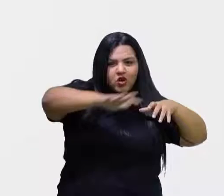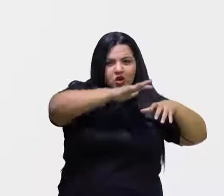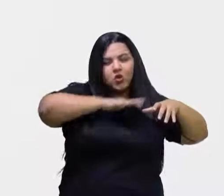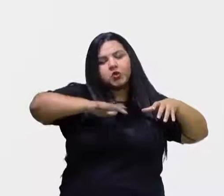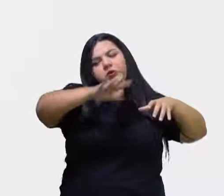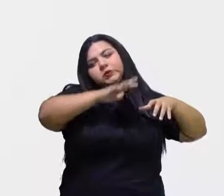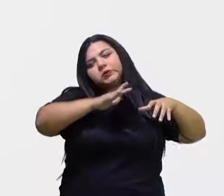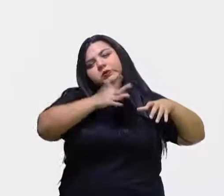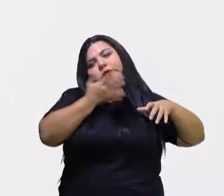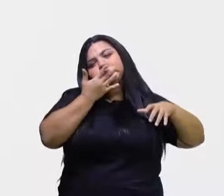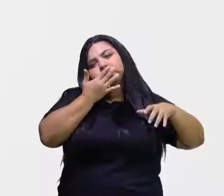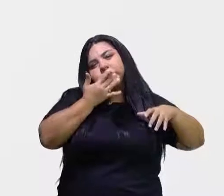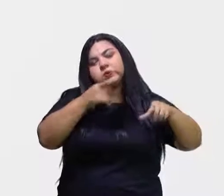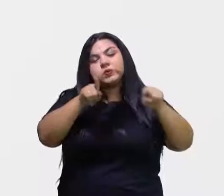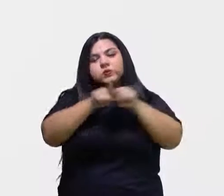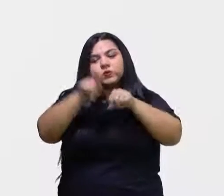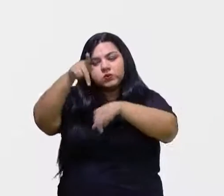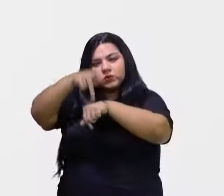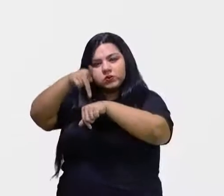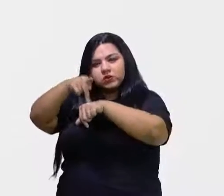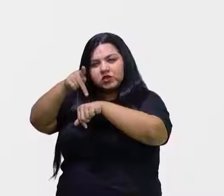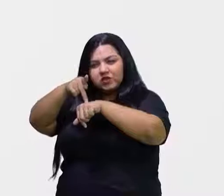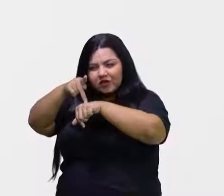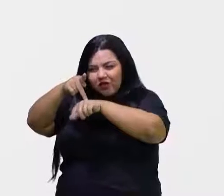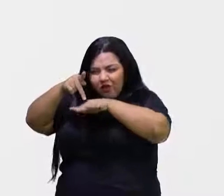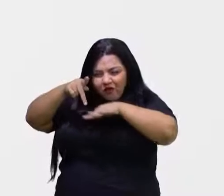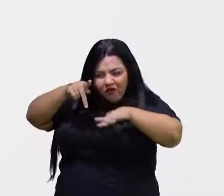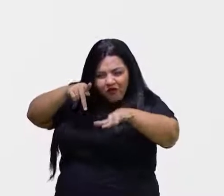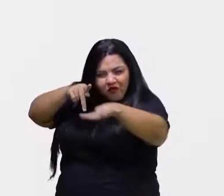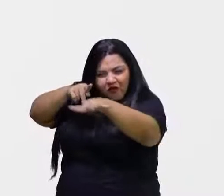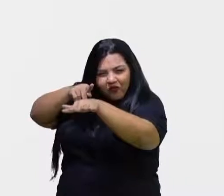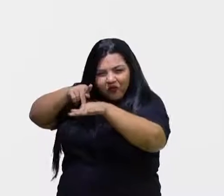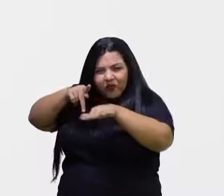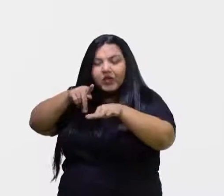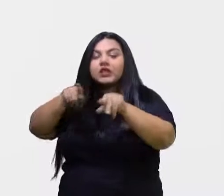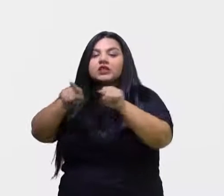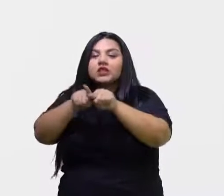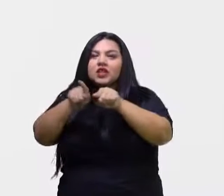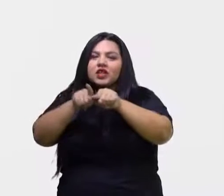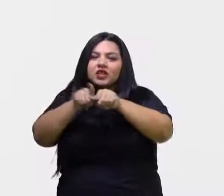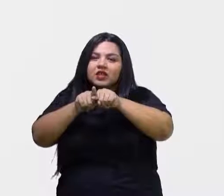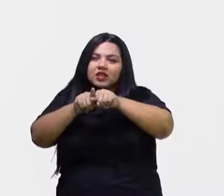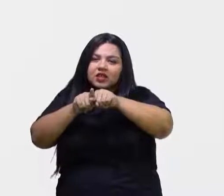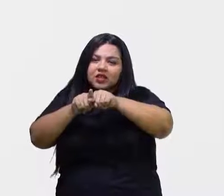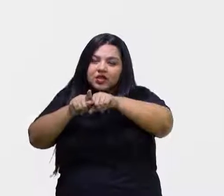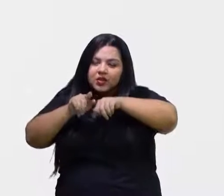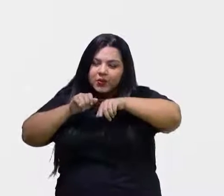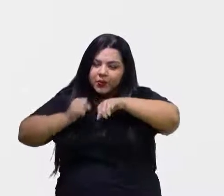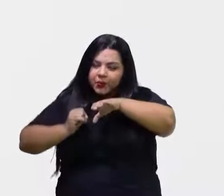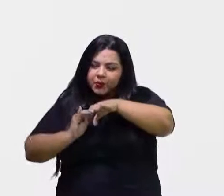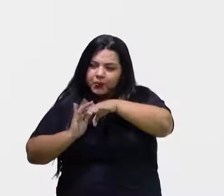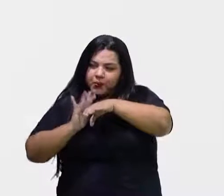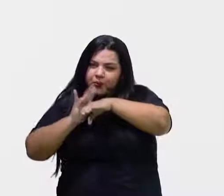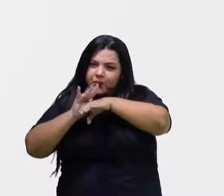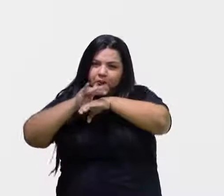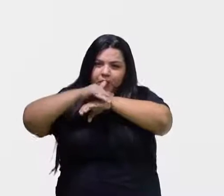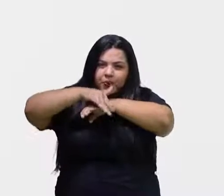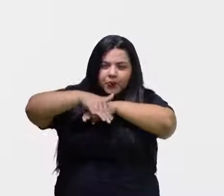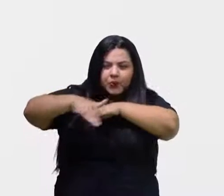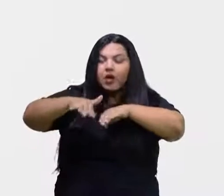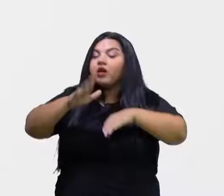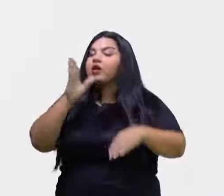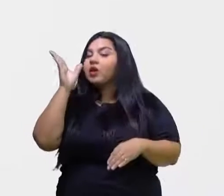formações rochosas, que a gente conseguiu ver lá no fundo da imagem, não é? E nascentes termais e os cactos gigantes. E olha